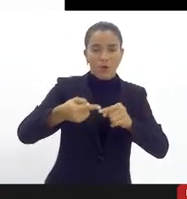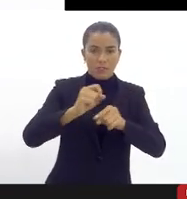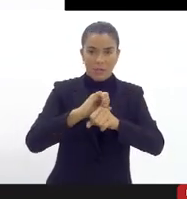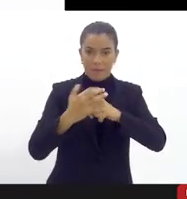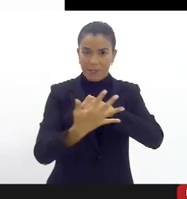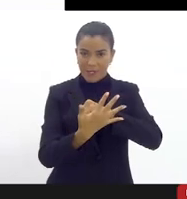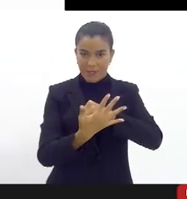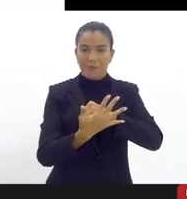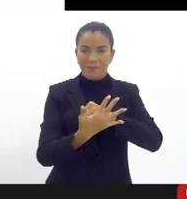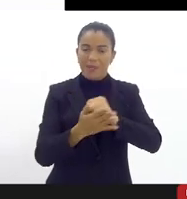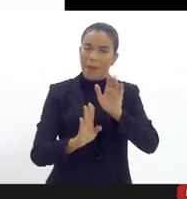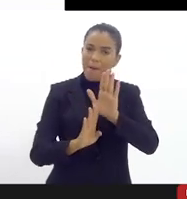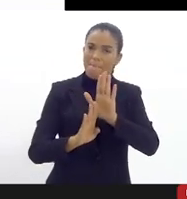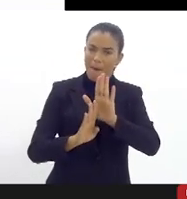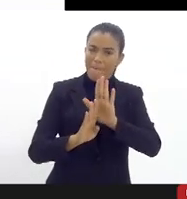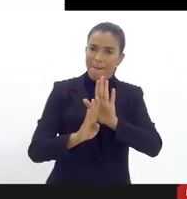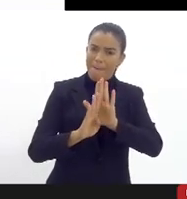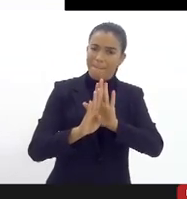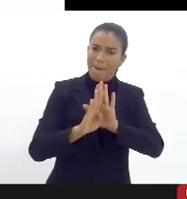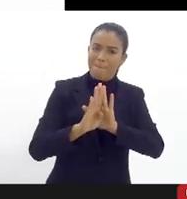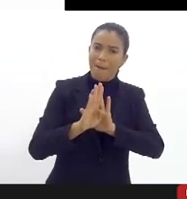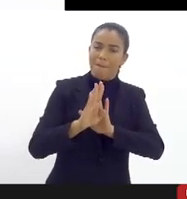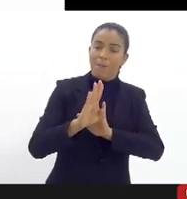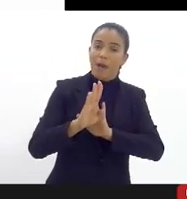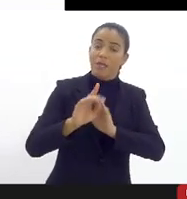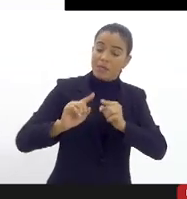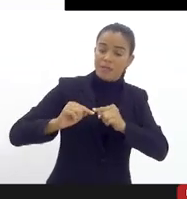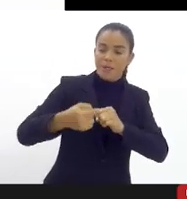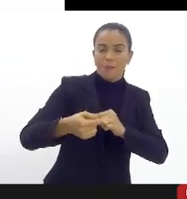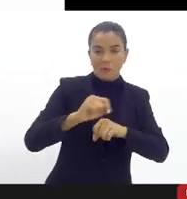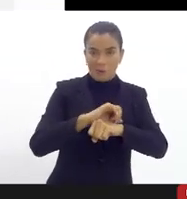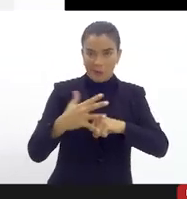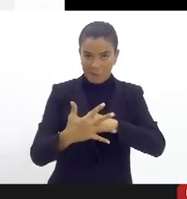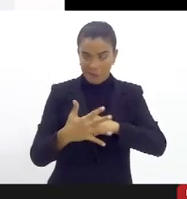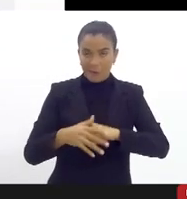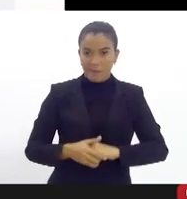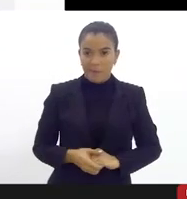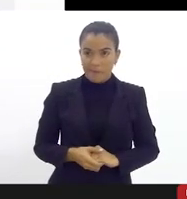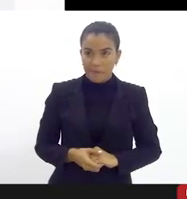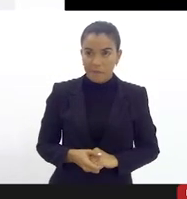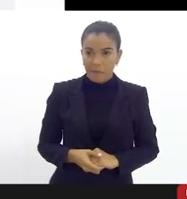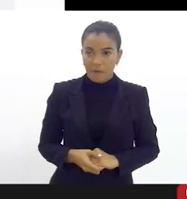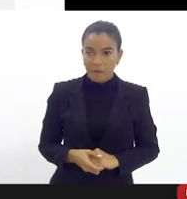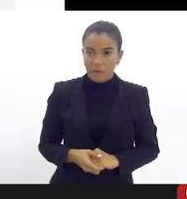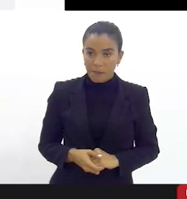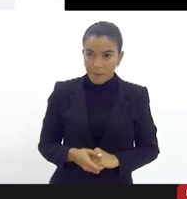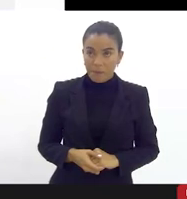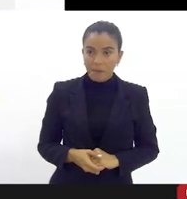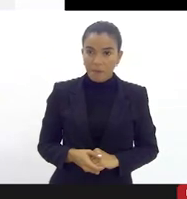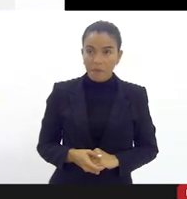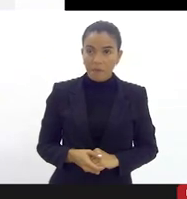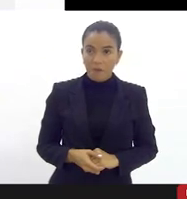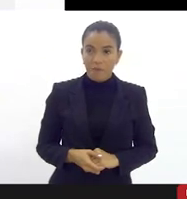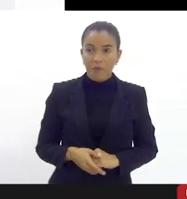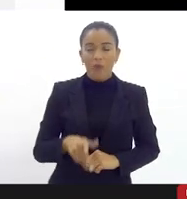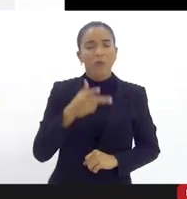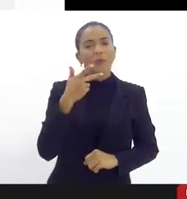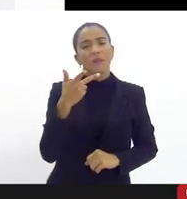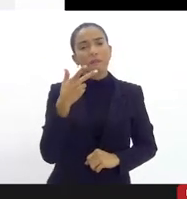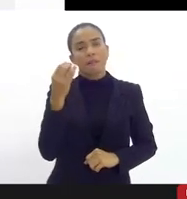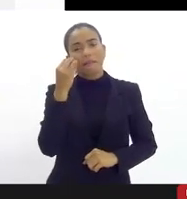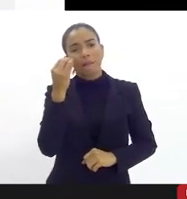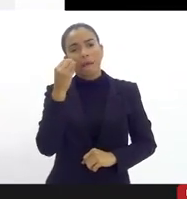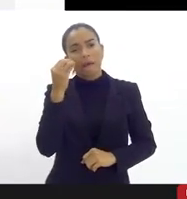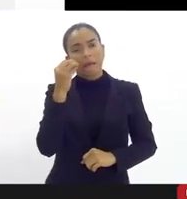pandemia é uma tendência mas ela se acentua no período posterior à pandemia quando a gente tenta